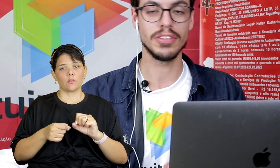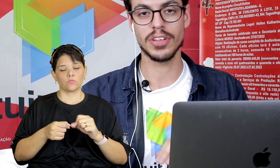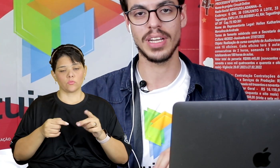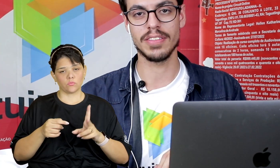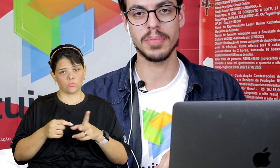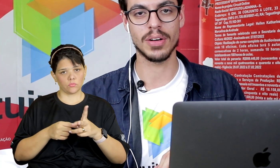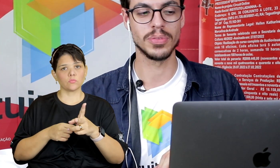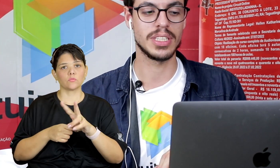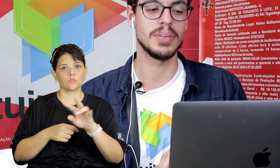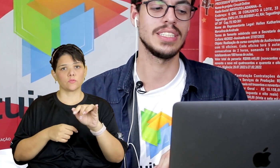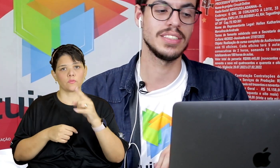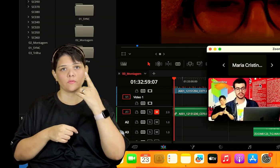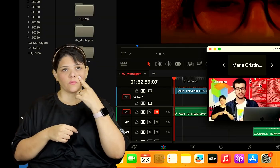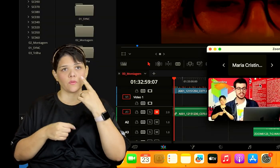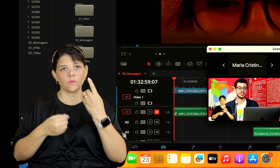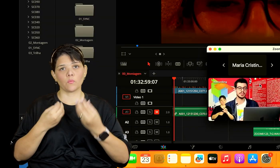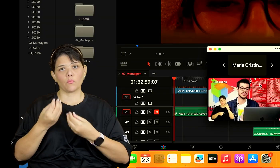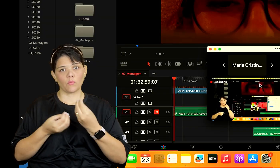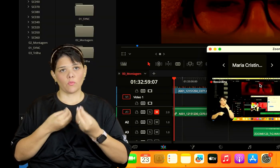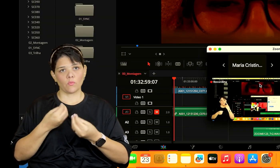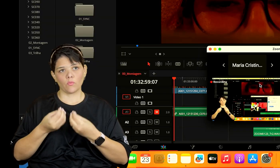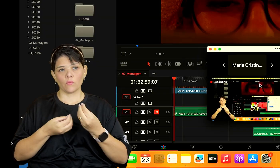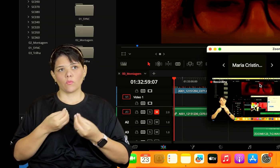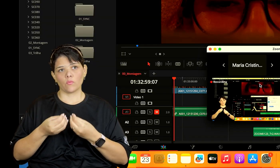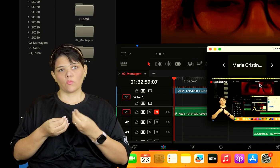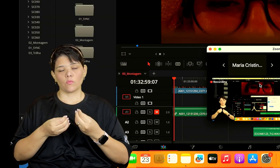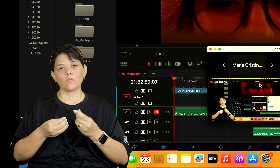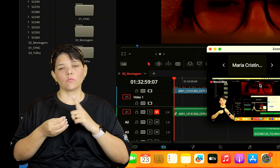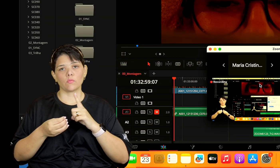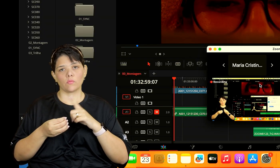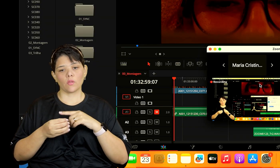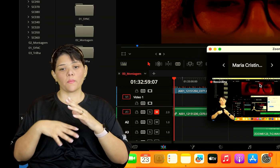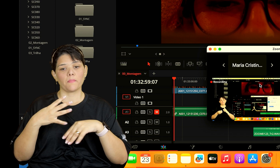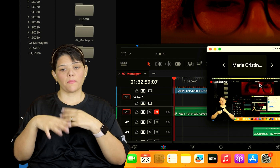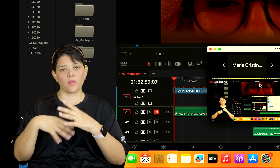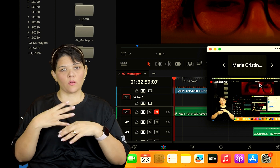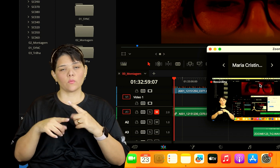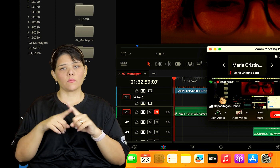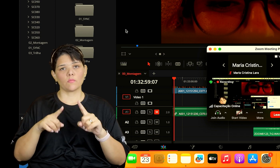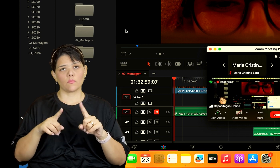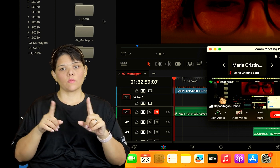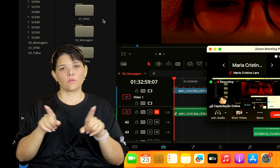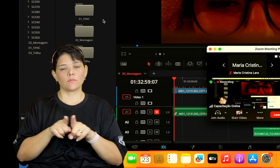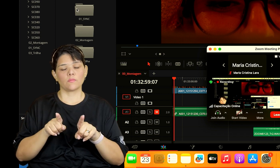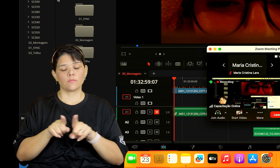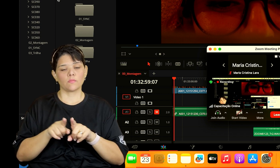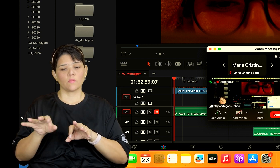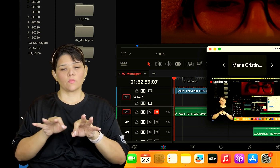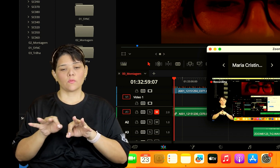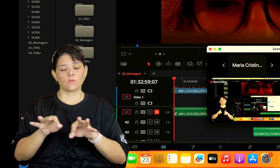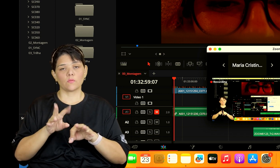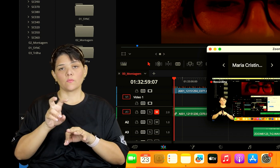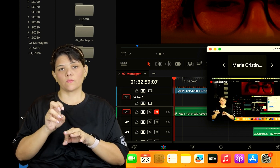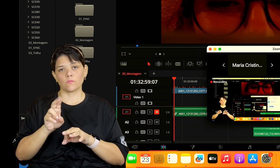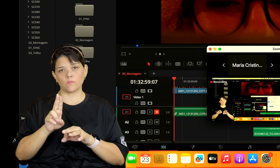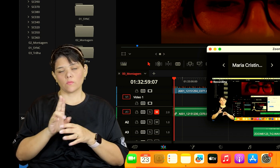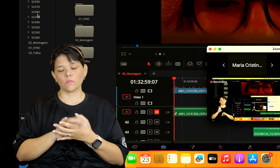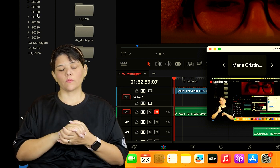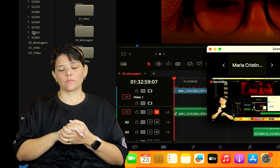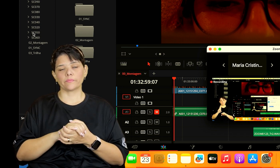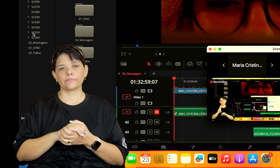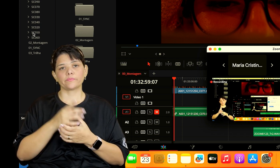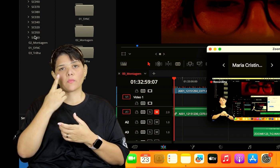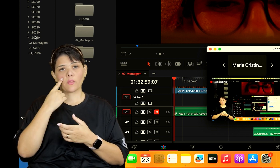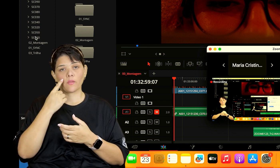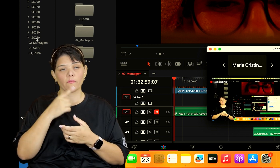vocês vão ver uma leve bagunça, mas vocês vão também ver a tentativa de organização, tranquilo? Aqui, vocês estão vendo, são